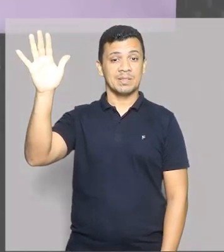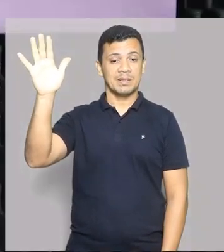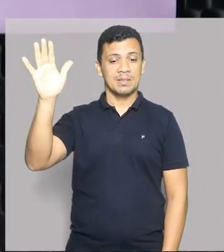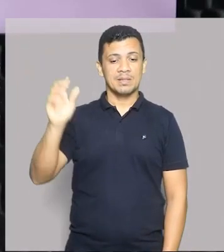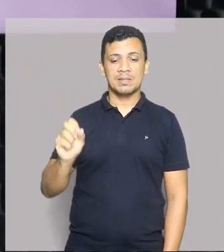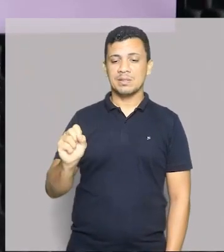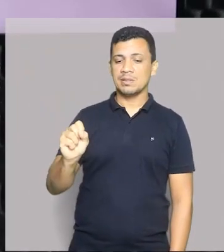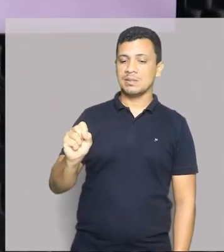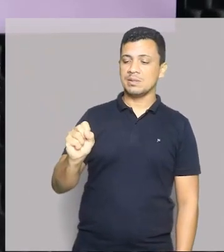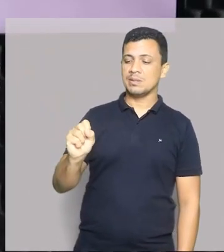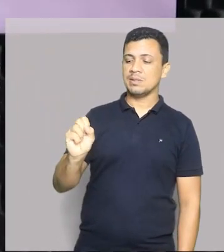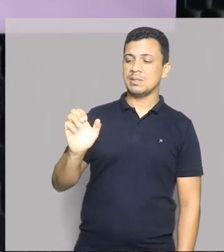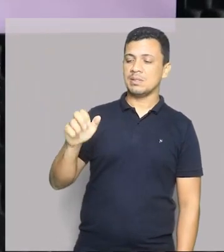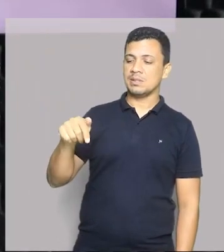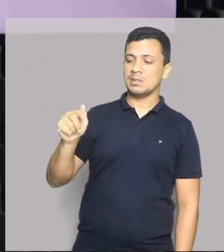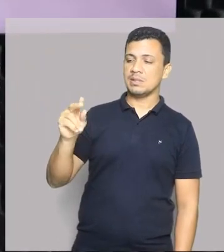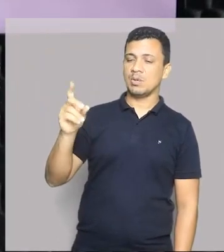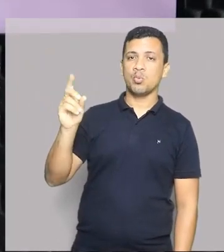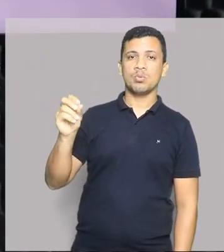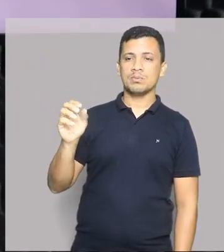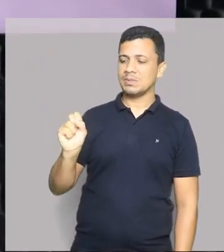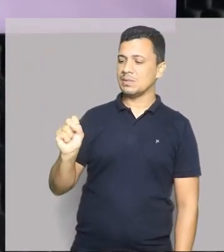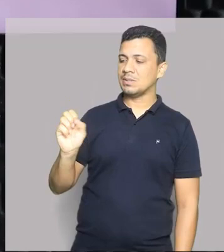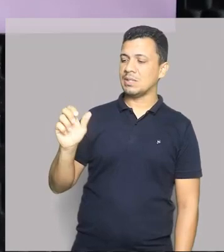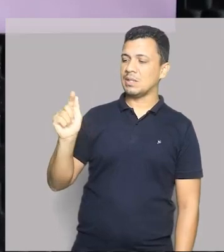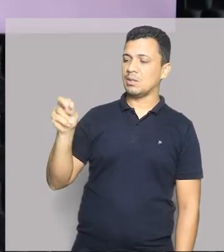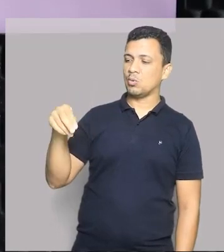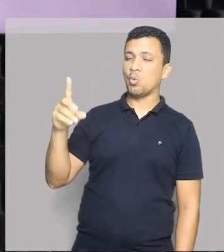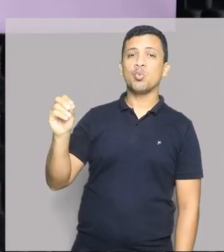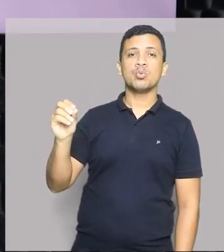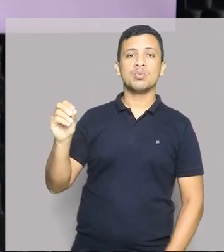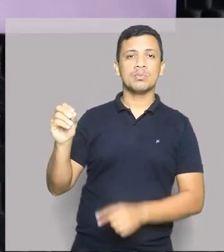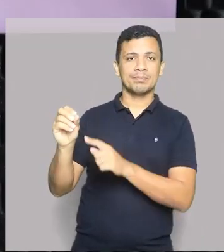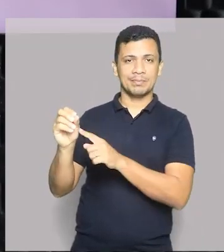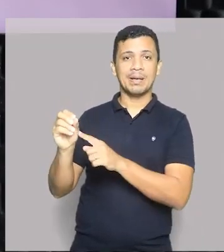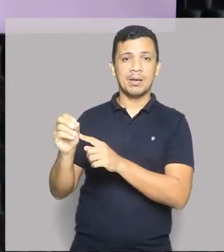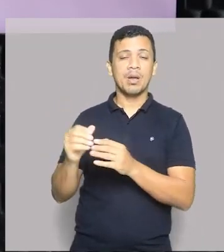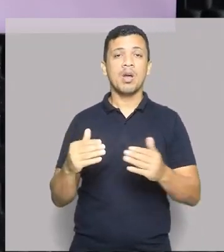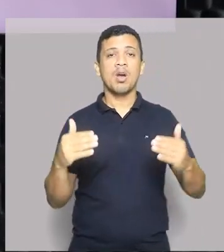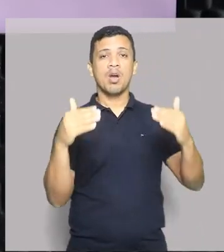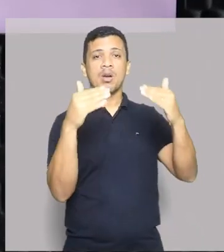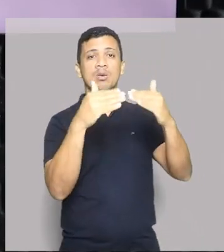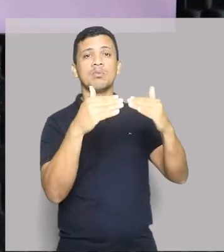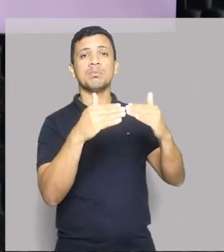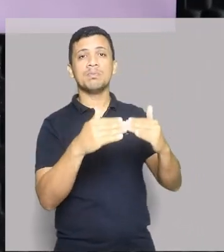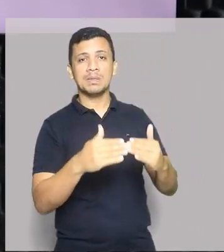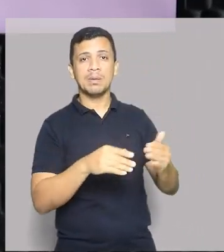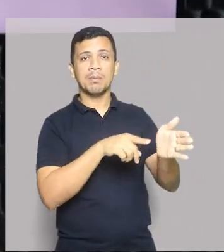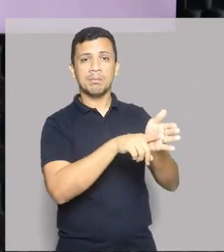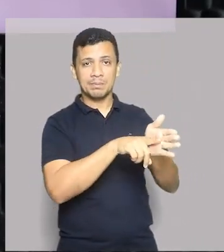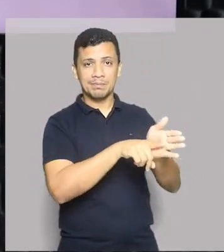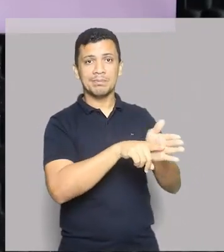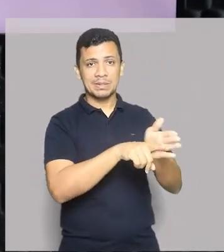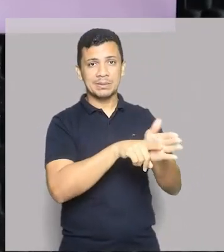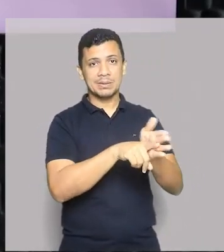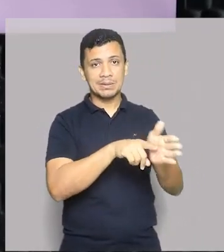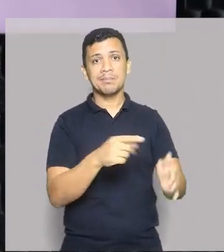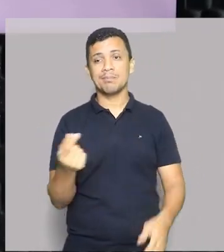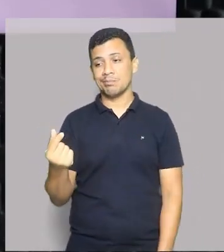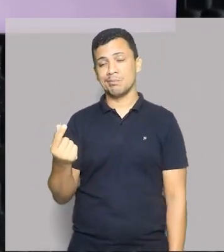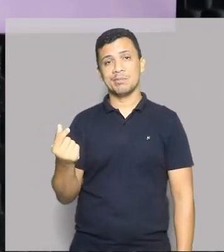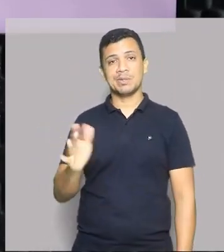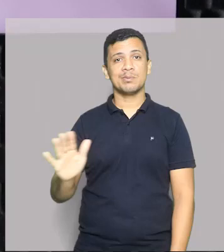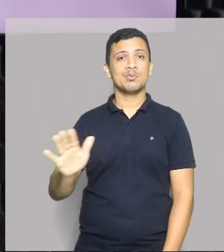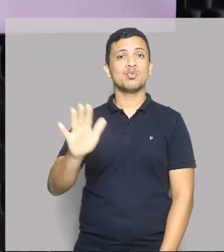as pesquisas. Observa a ideia da conformidade. De acordo, né, com o que anunciaram as pesquisas, os preços